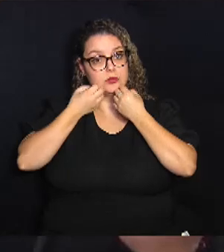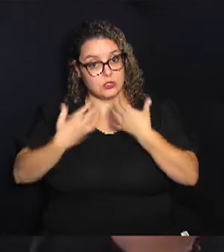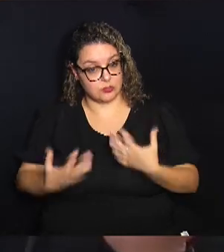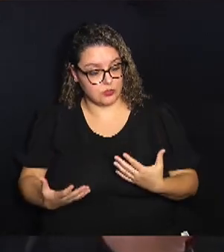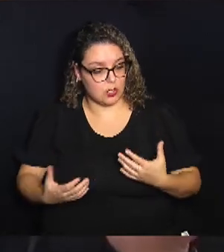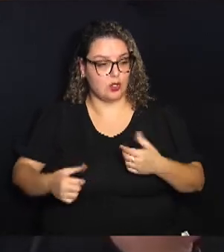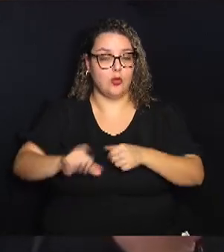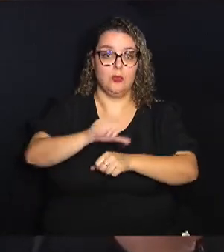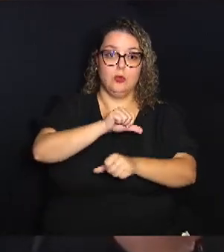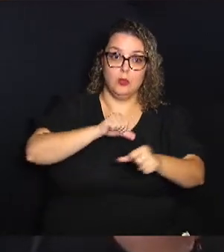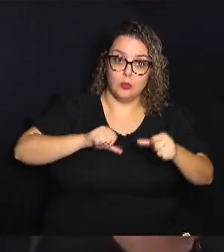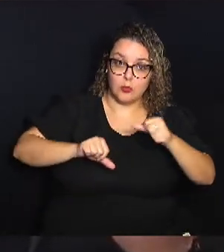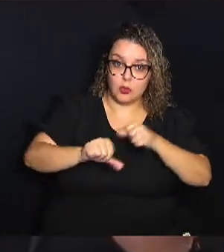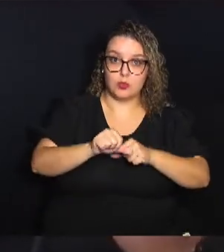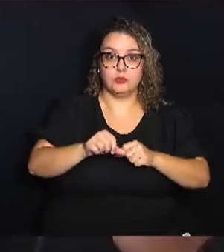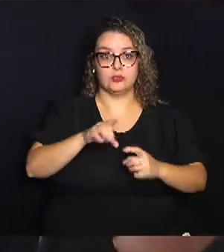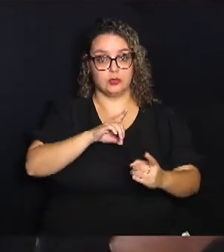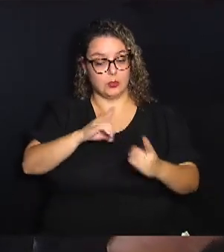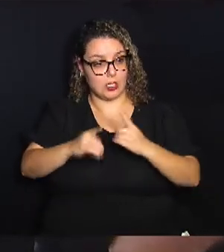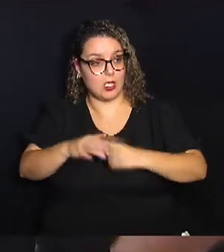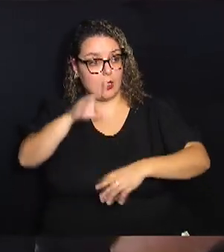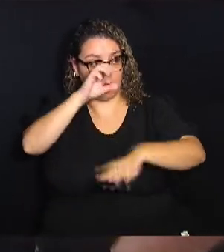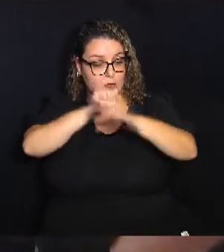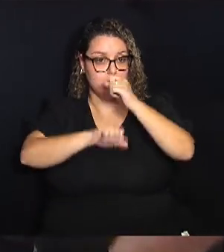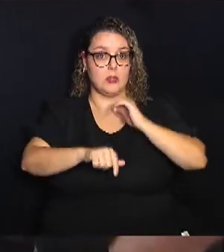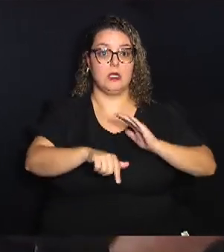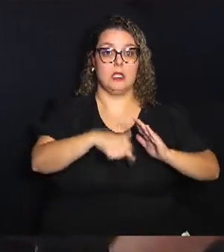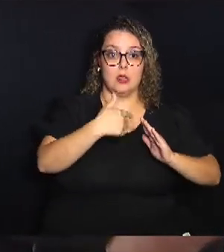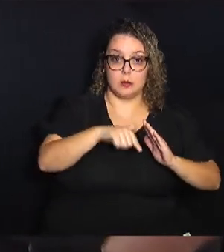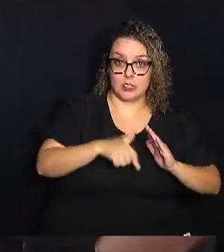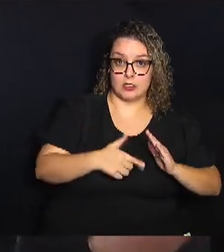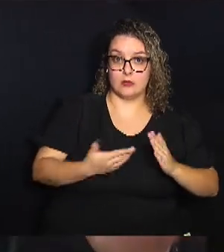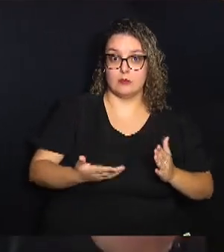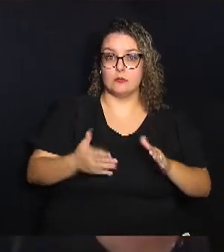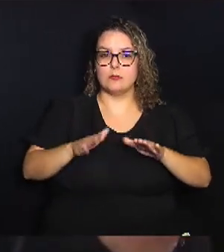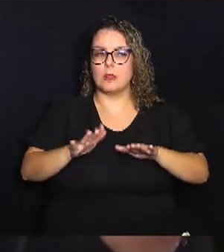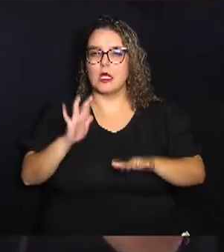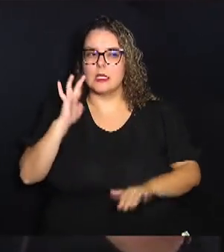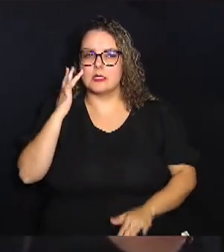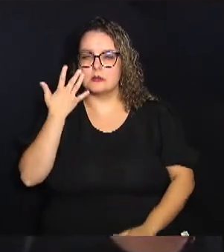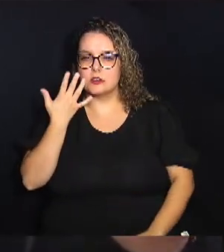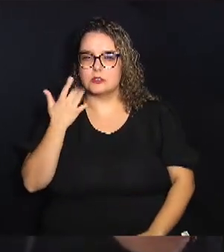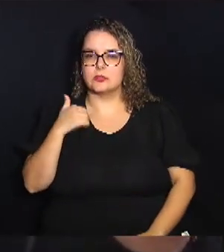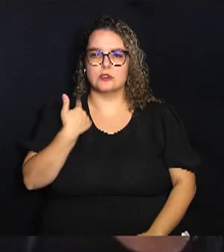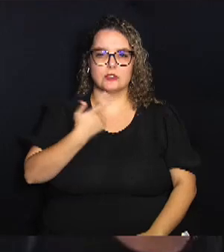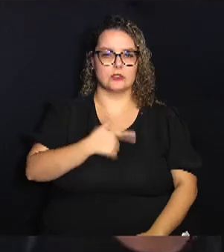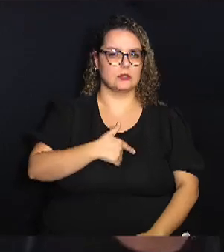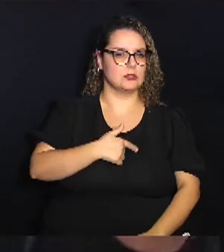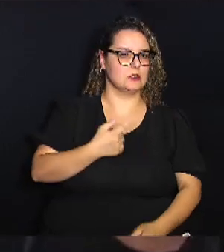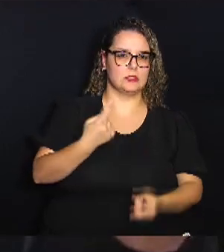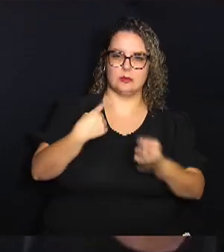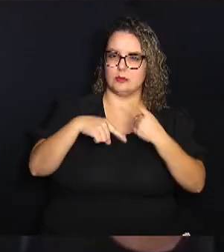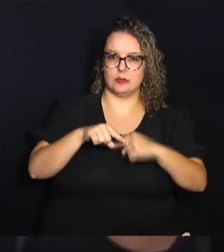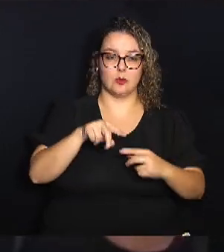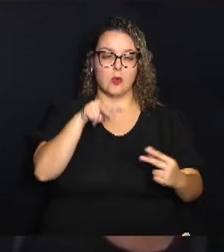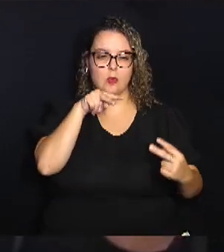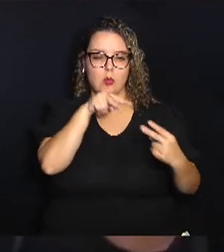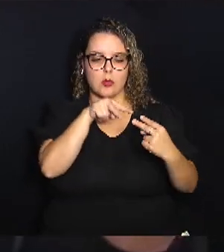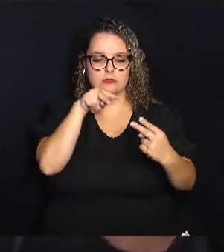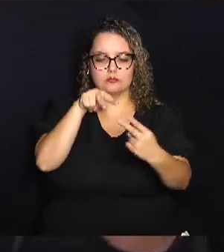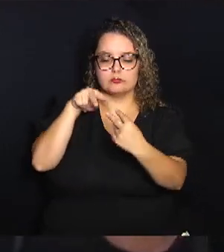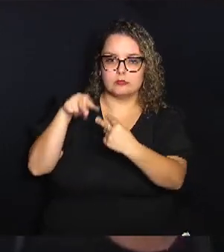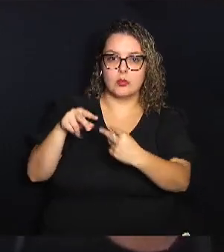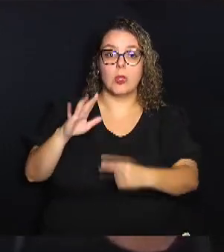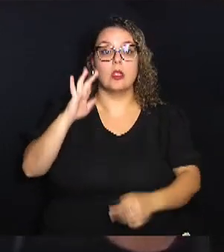muda um pouco a dinâmica, as pessoas aprenderam a trabalhar em home office, mas eu acho que a gente ainda não supera o olho no olho. Eu acho